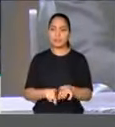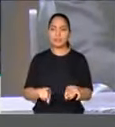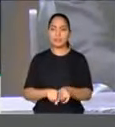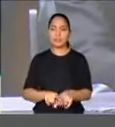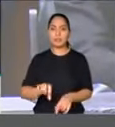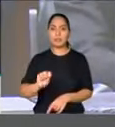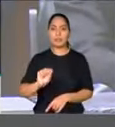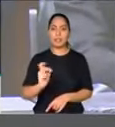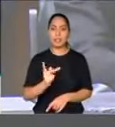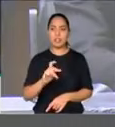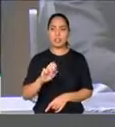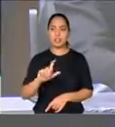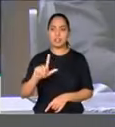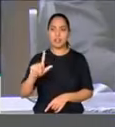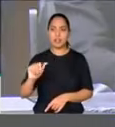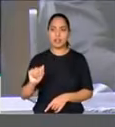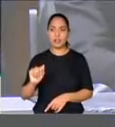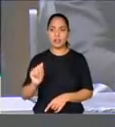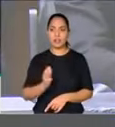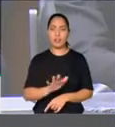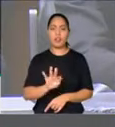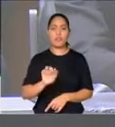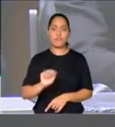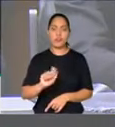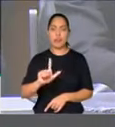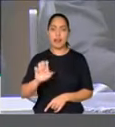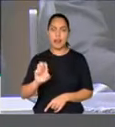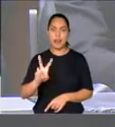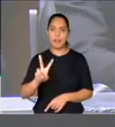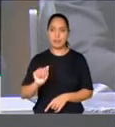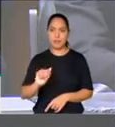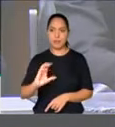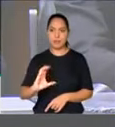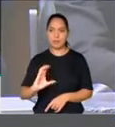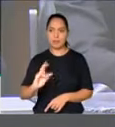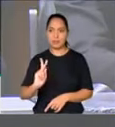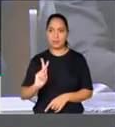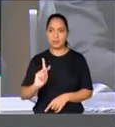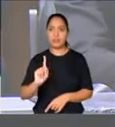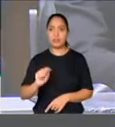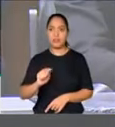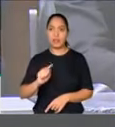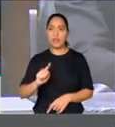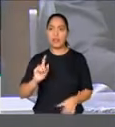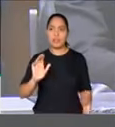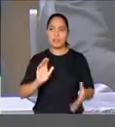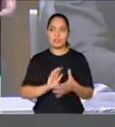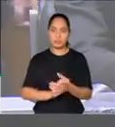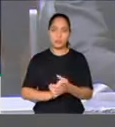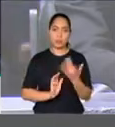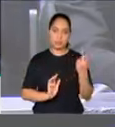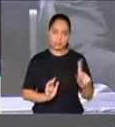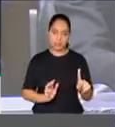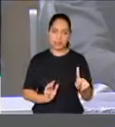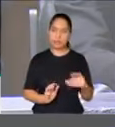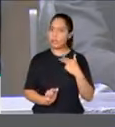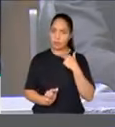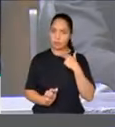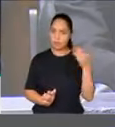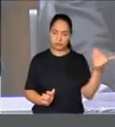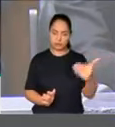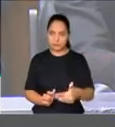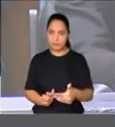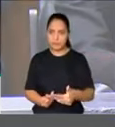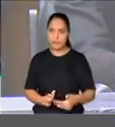Sheila Salevac, que é esposa do João Neri. Prazer